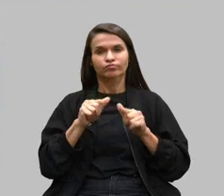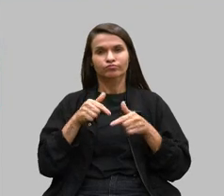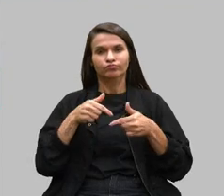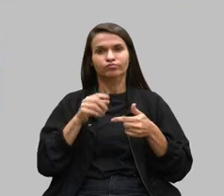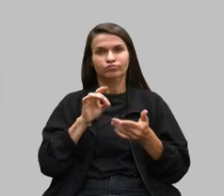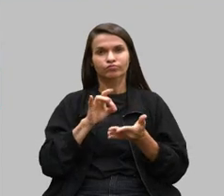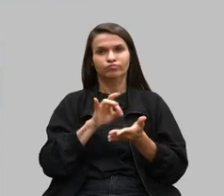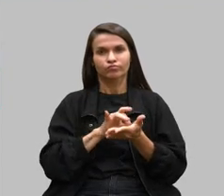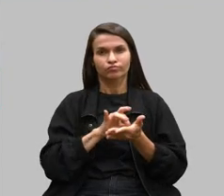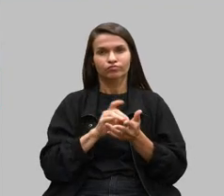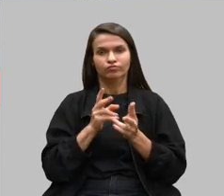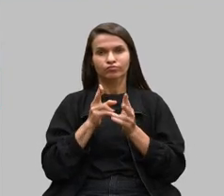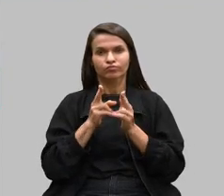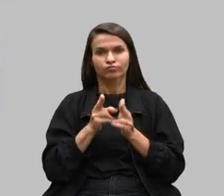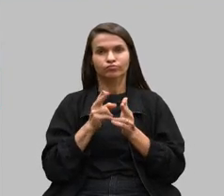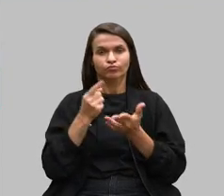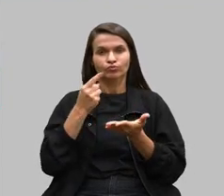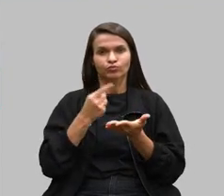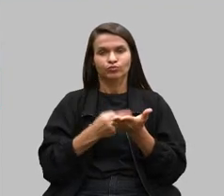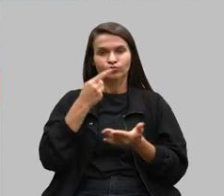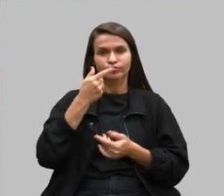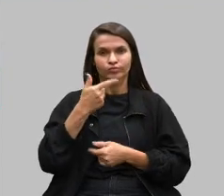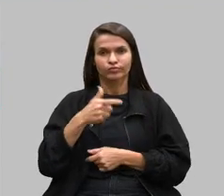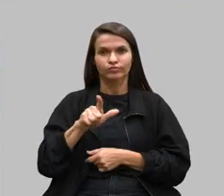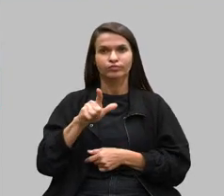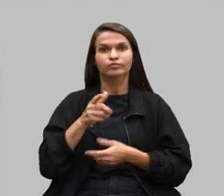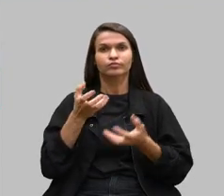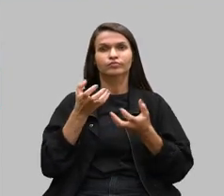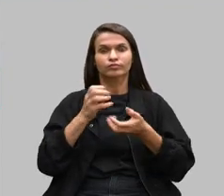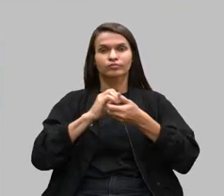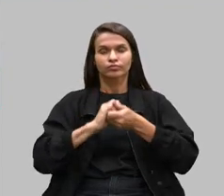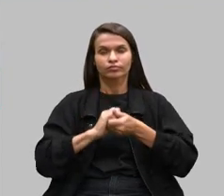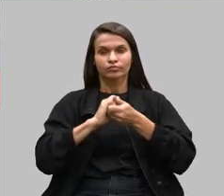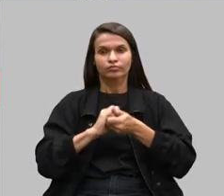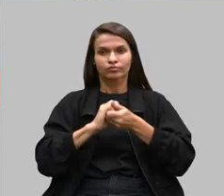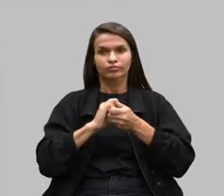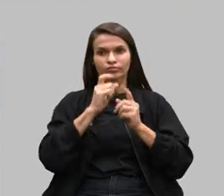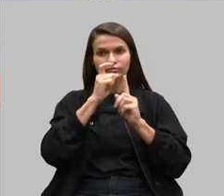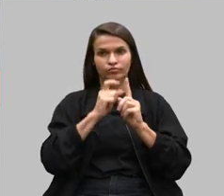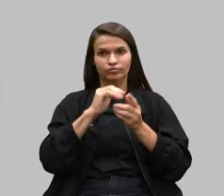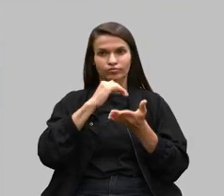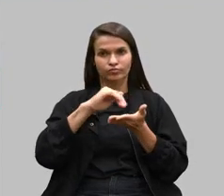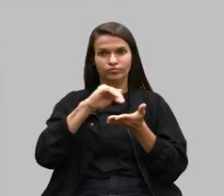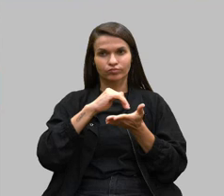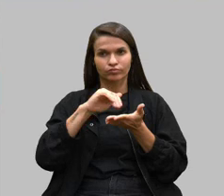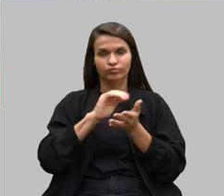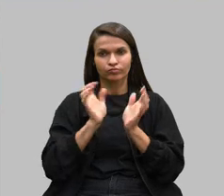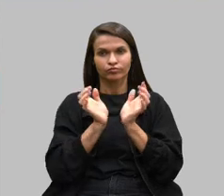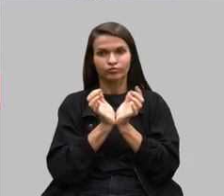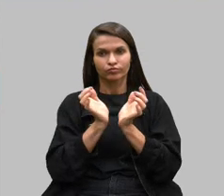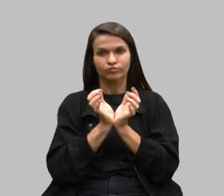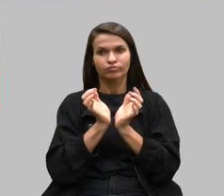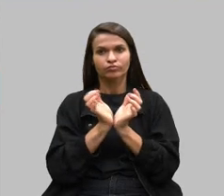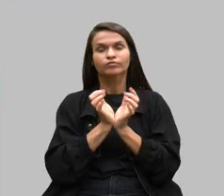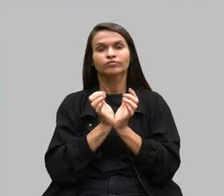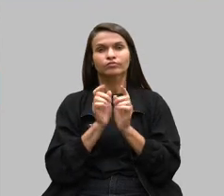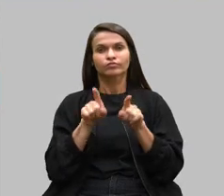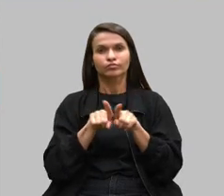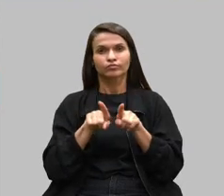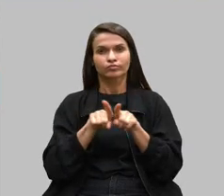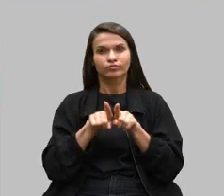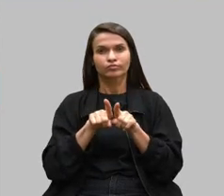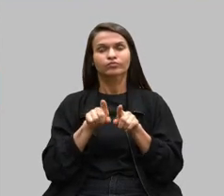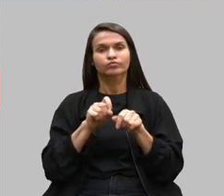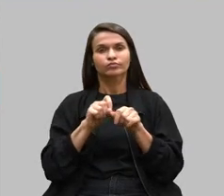esta aí da repactuação queria cumprimentar também o nosso secretário Pedro Bruno toda sua equipe também que tem feito um